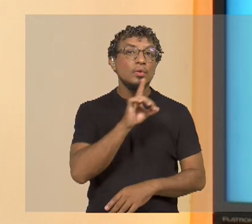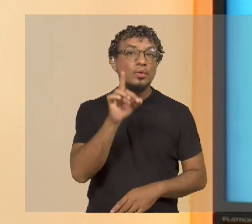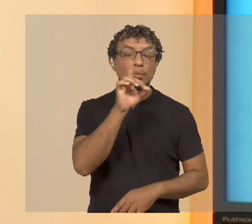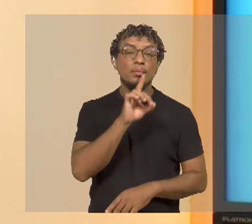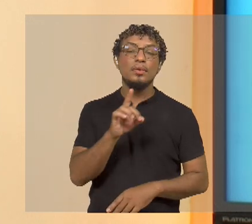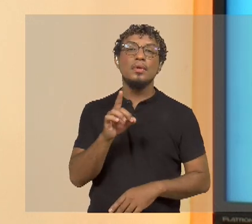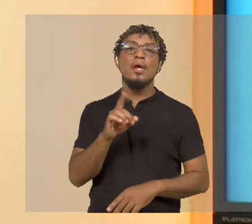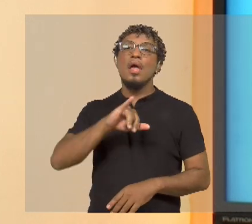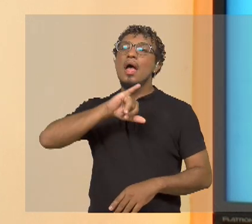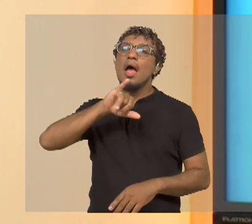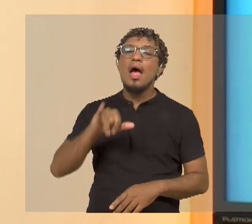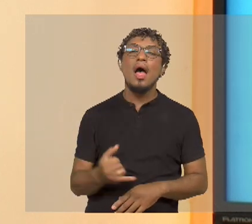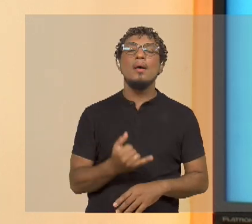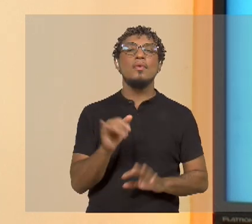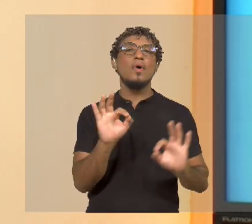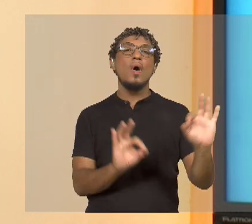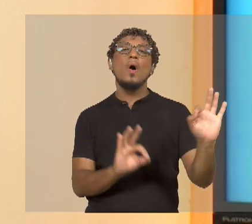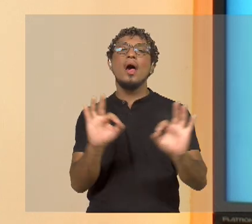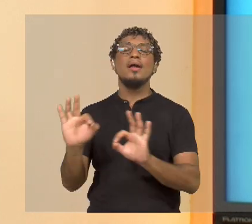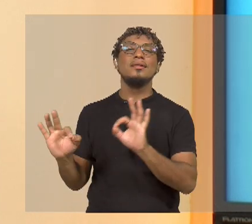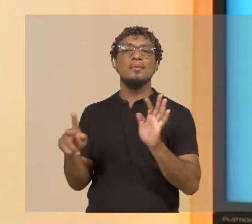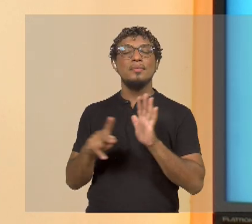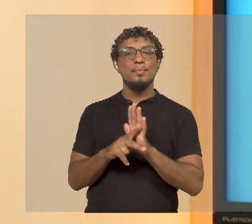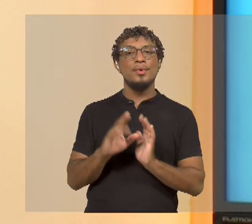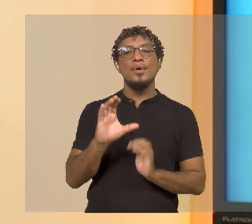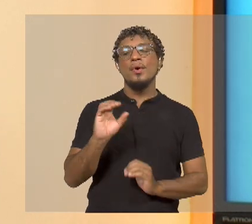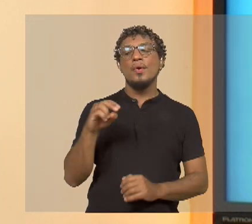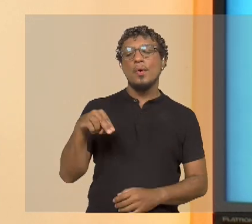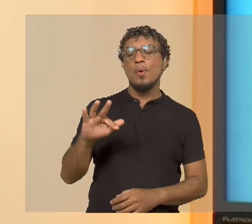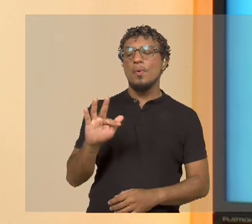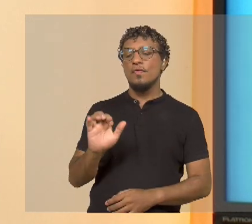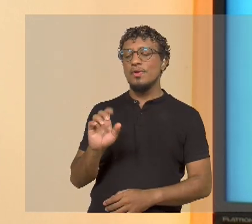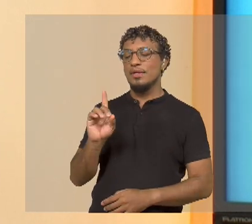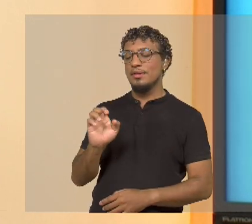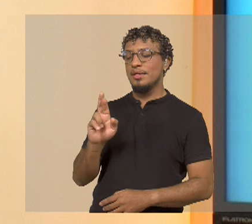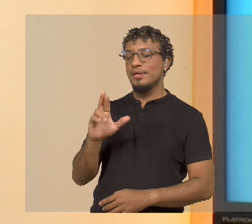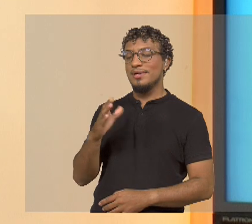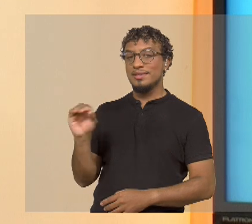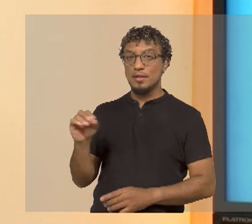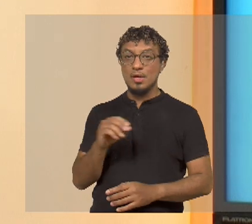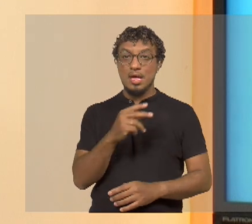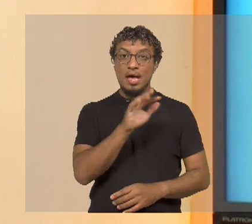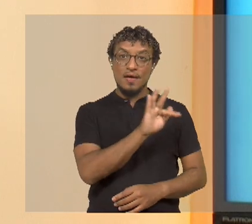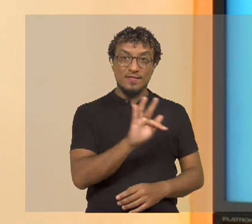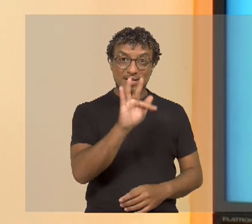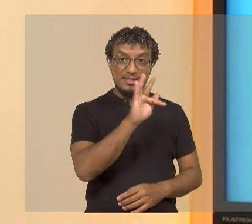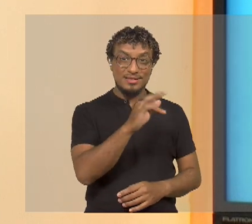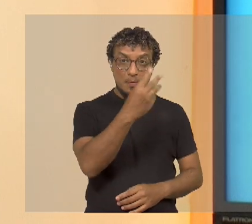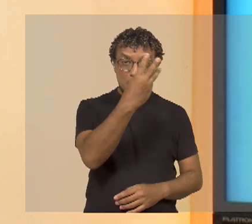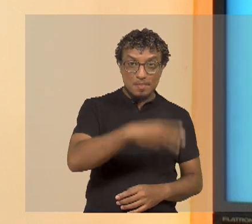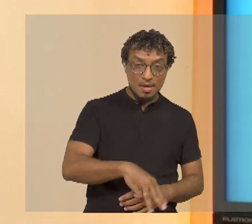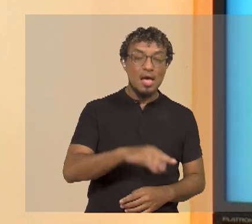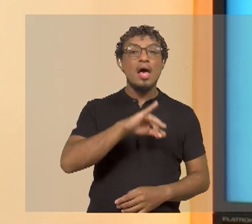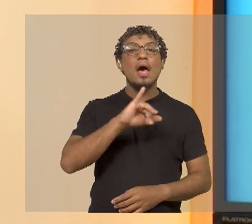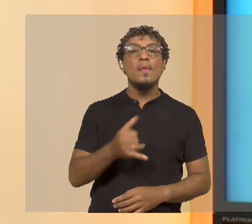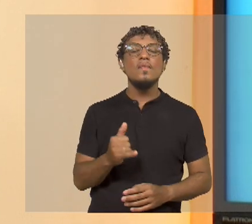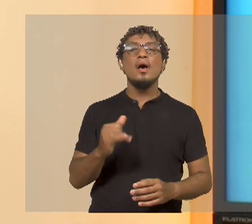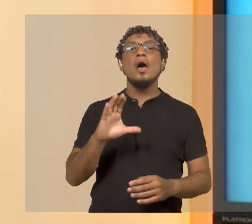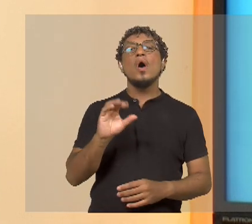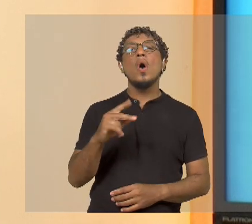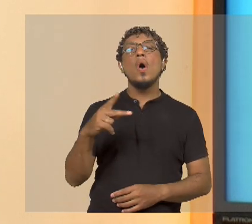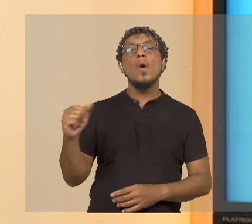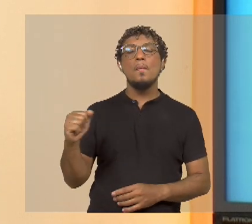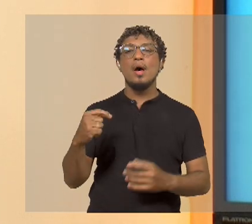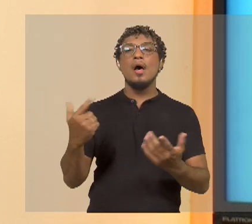domingo, aproveitando toda essa estrutura da confederação, a Federação Maranhense de LPO realiza a primeira Copa da Juventude